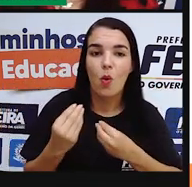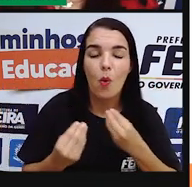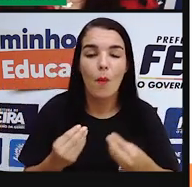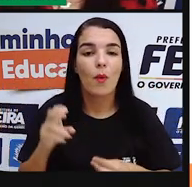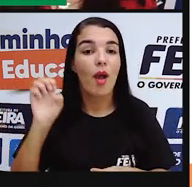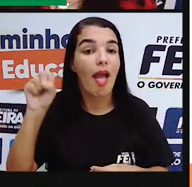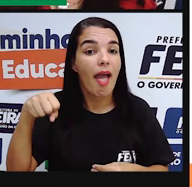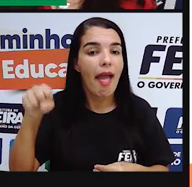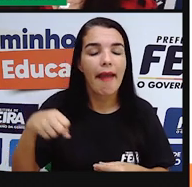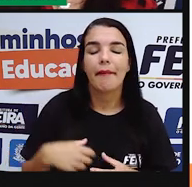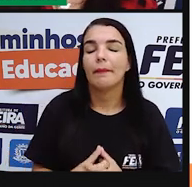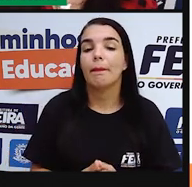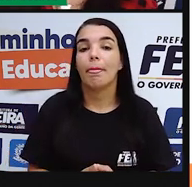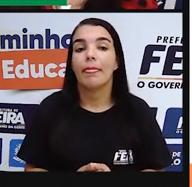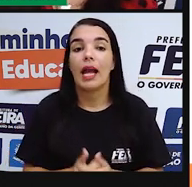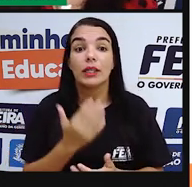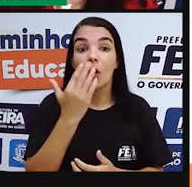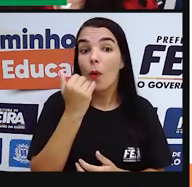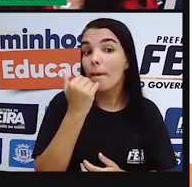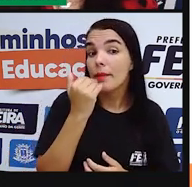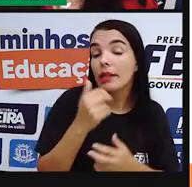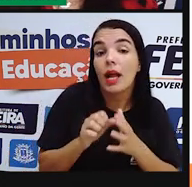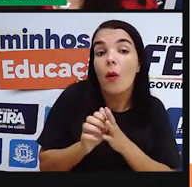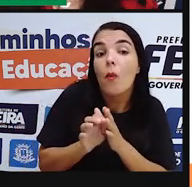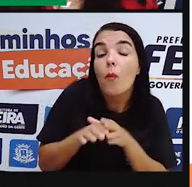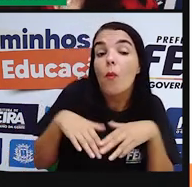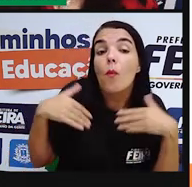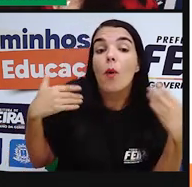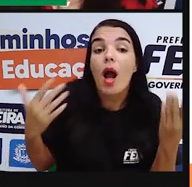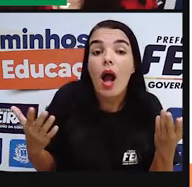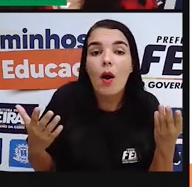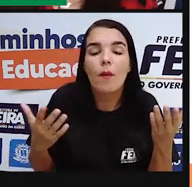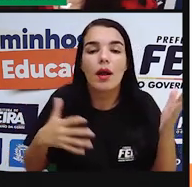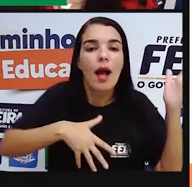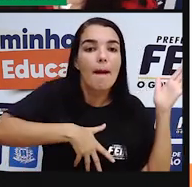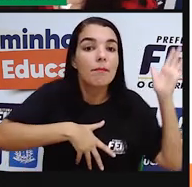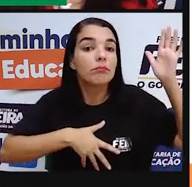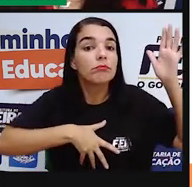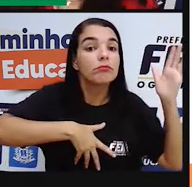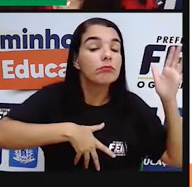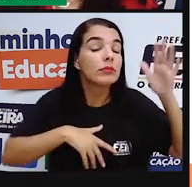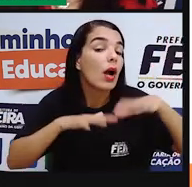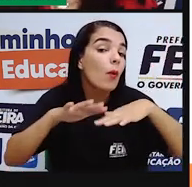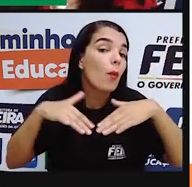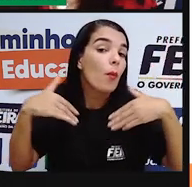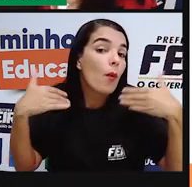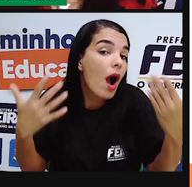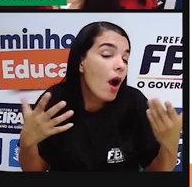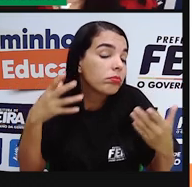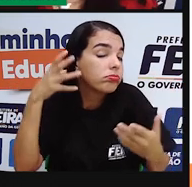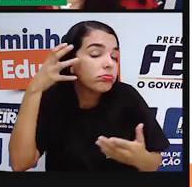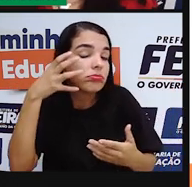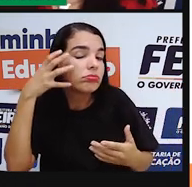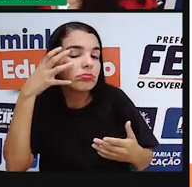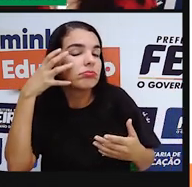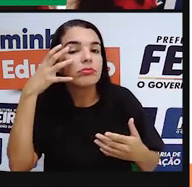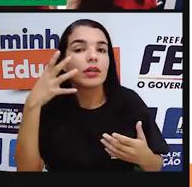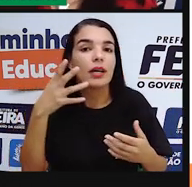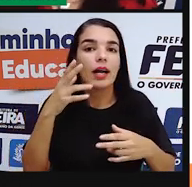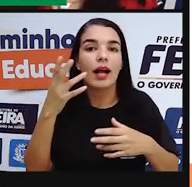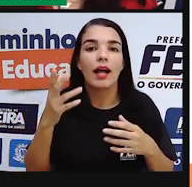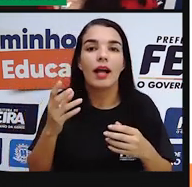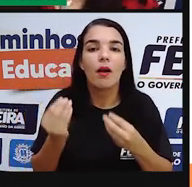festas juninas, as comidas típicas das festas juninas, os ritmos, né, de musicais,